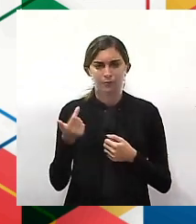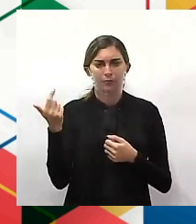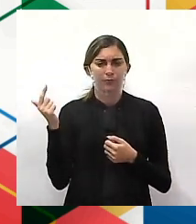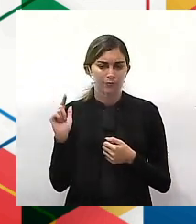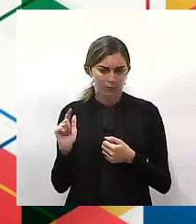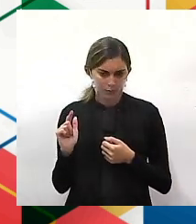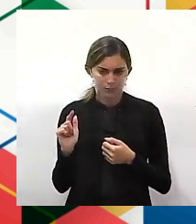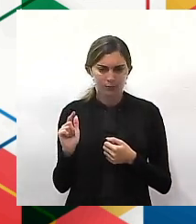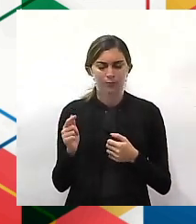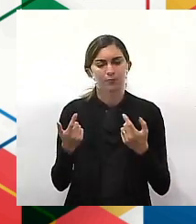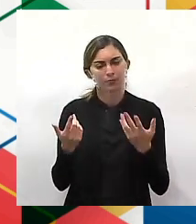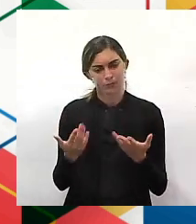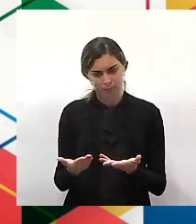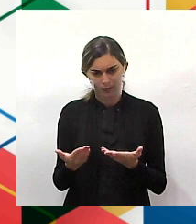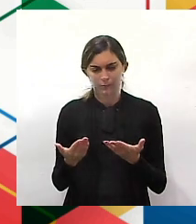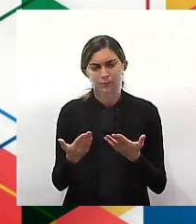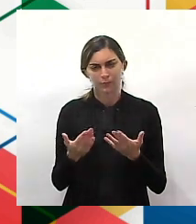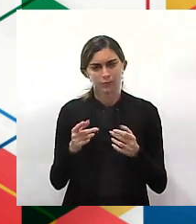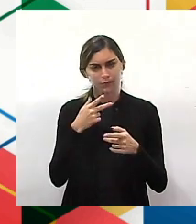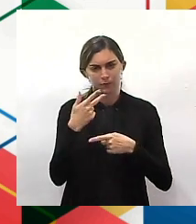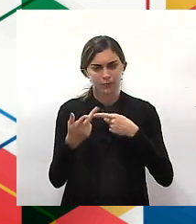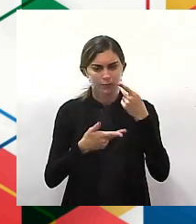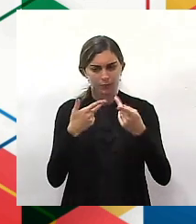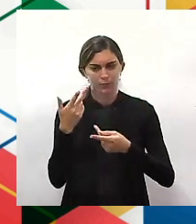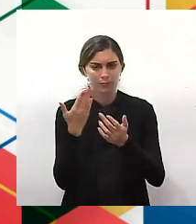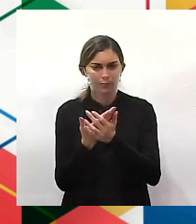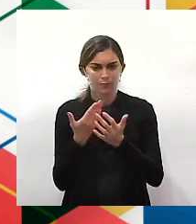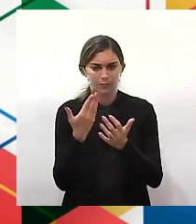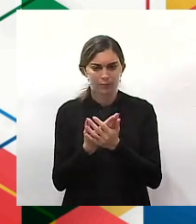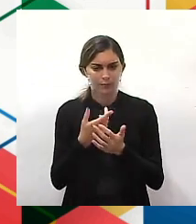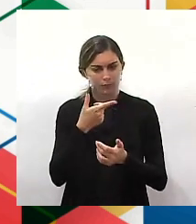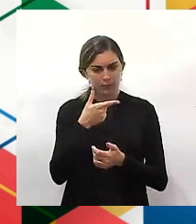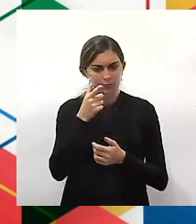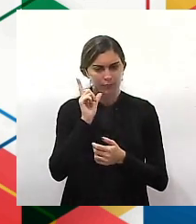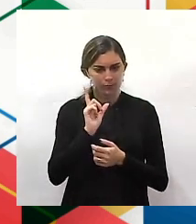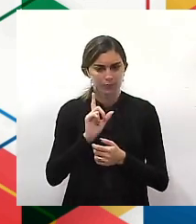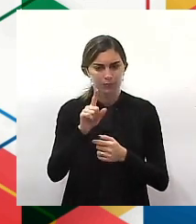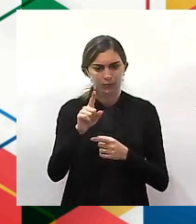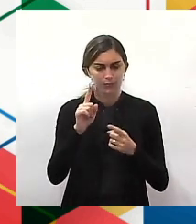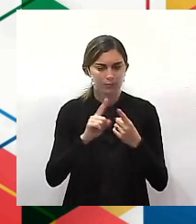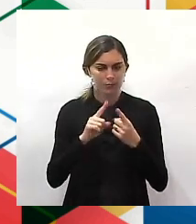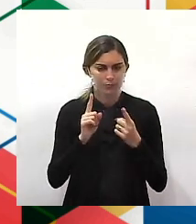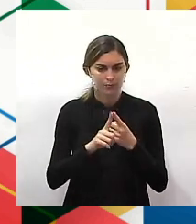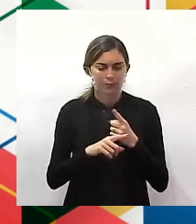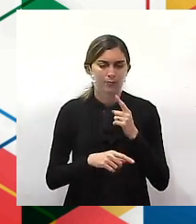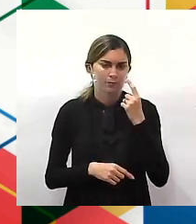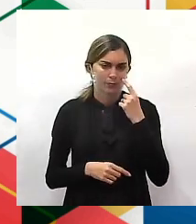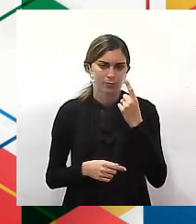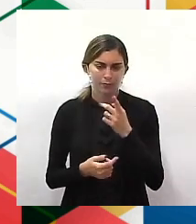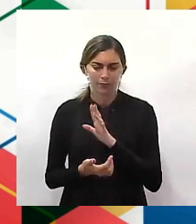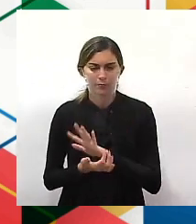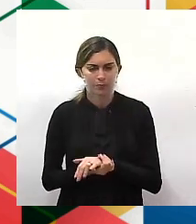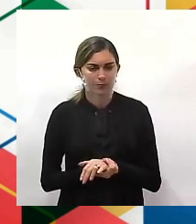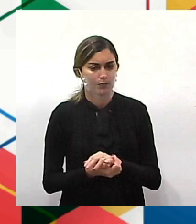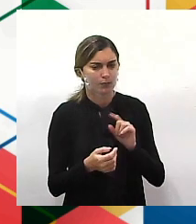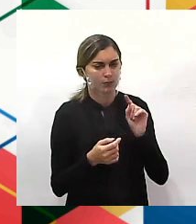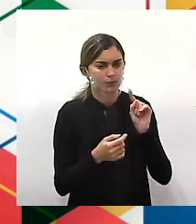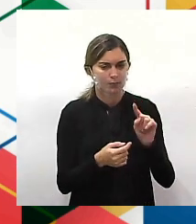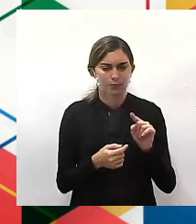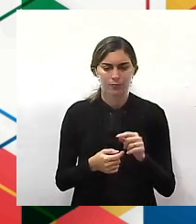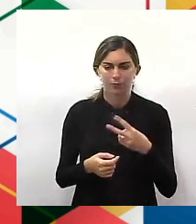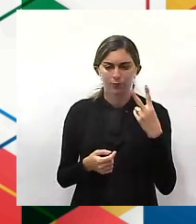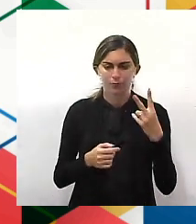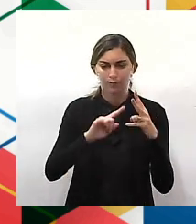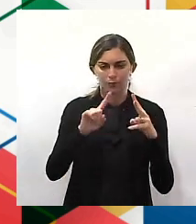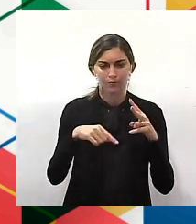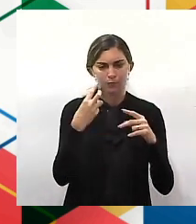questões. Isto foi falado na aula de ontem. Olha só a primeira questão de hoje. Ele diz assim: os pontos